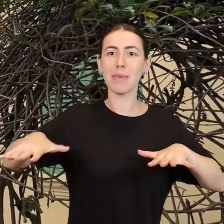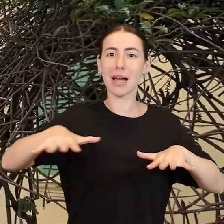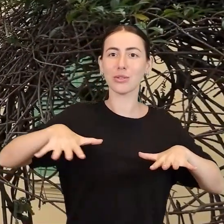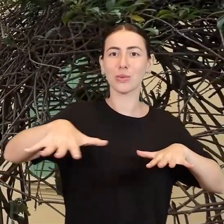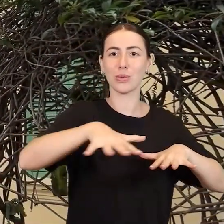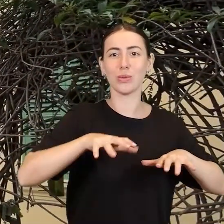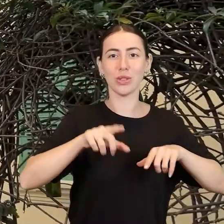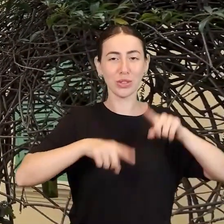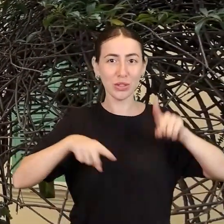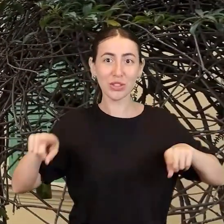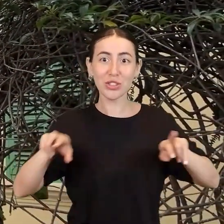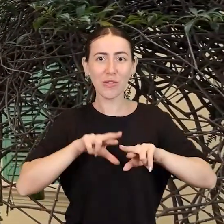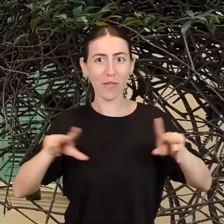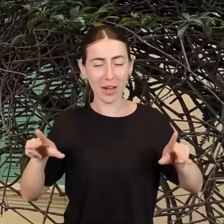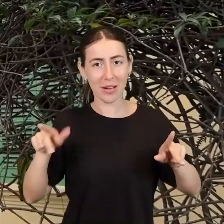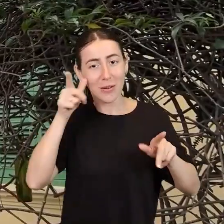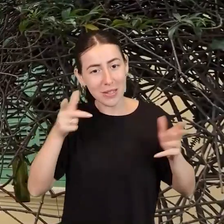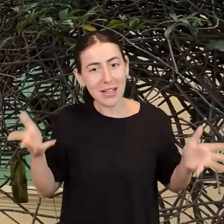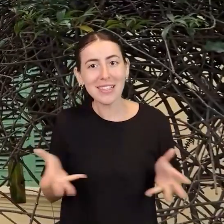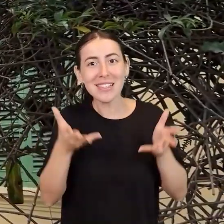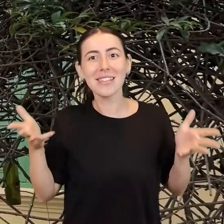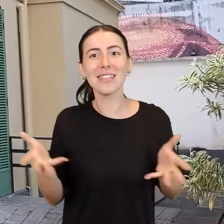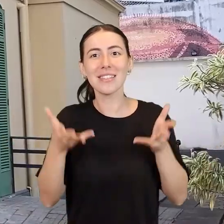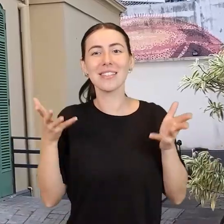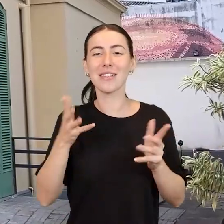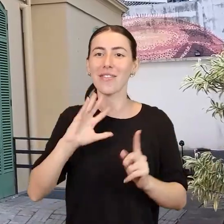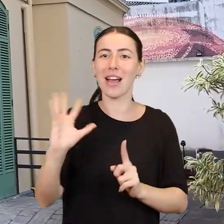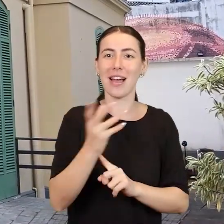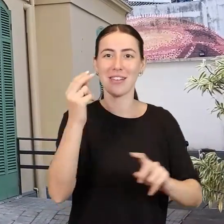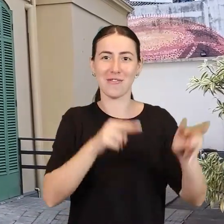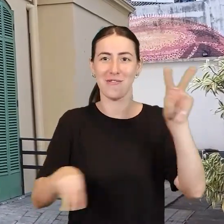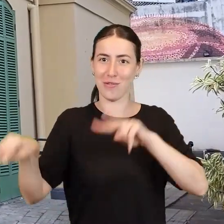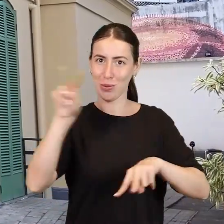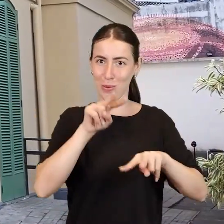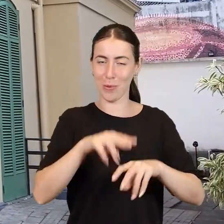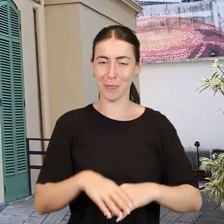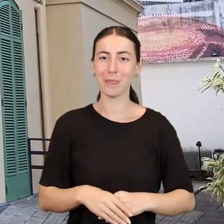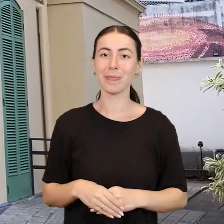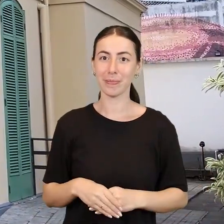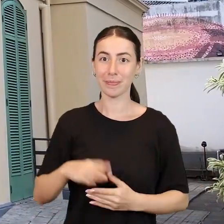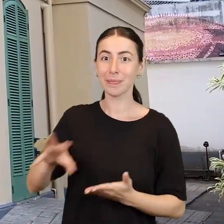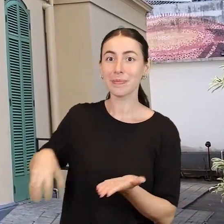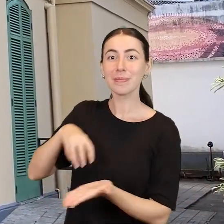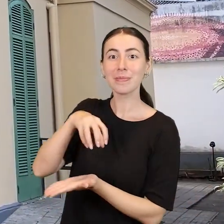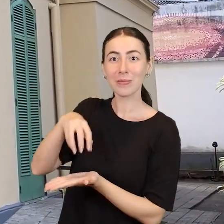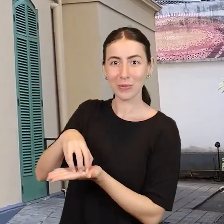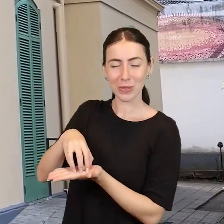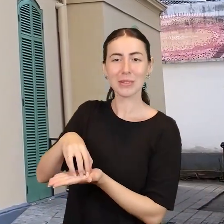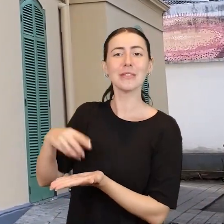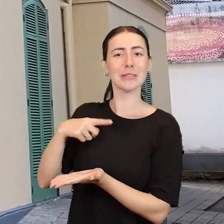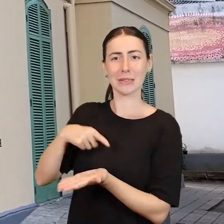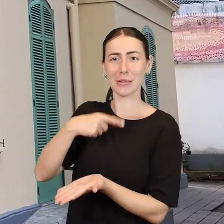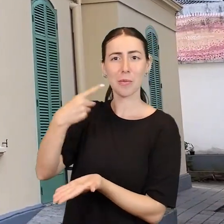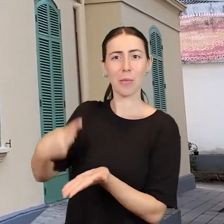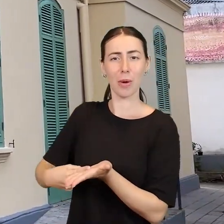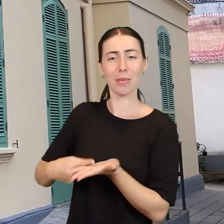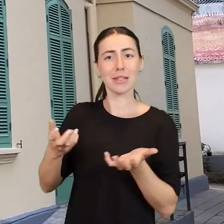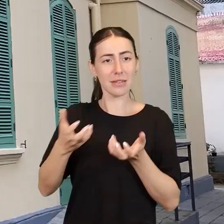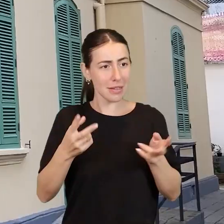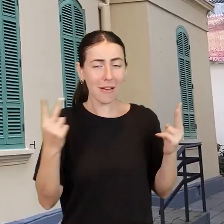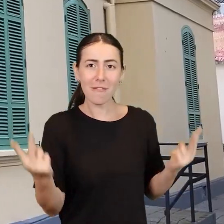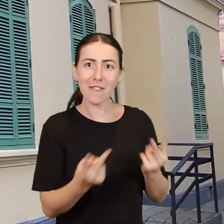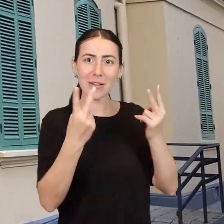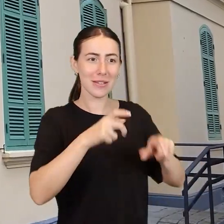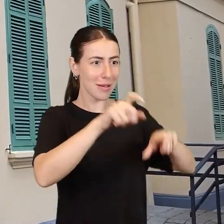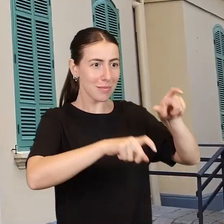Beck, Paulo Gaiardi, Espaço Jardim e o Espaço 3, importantes para as artes visuais. A Fundação tem